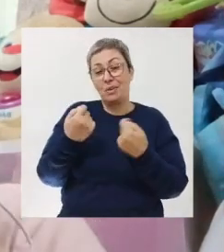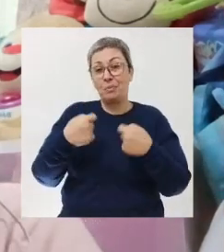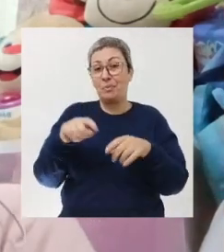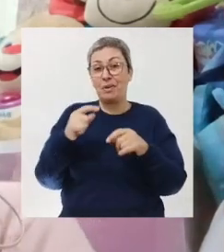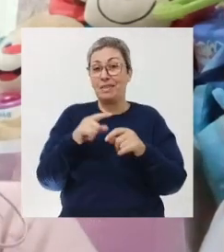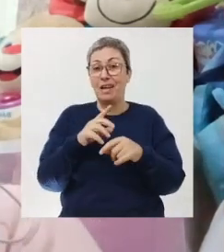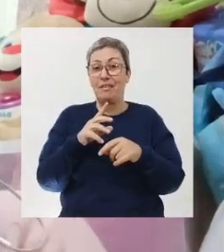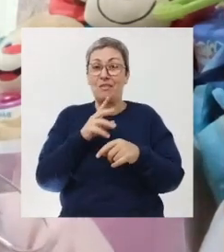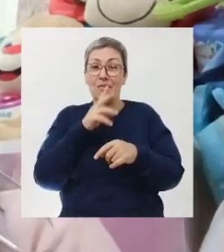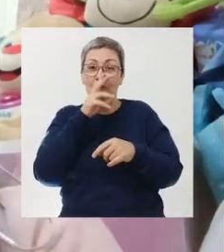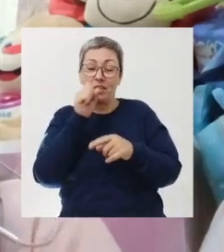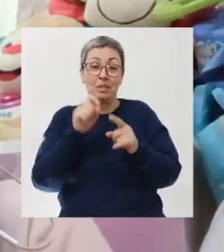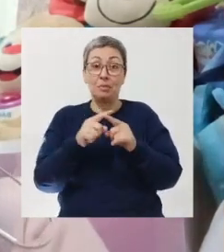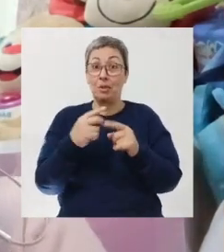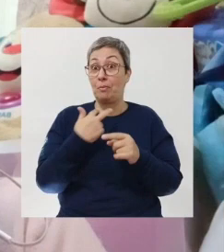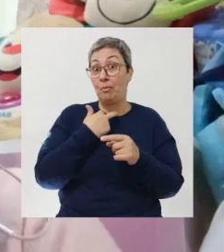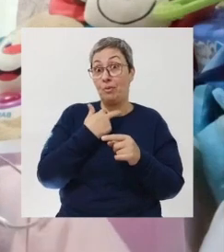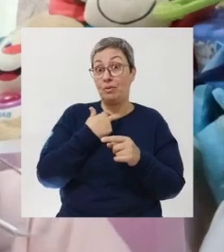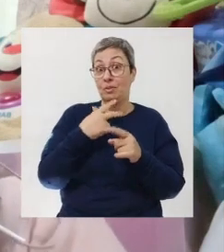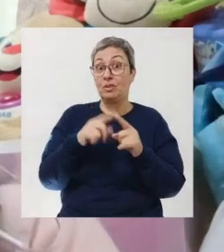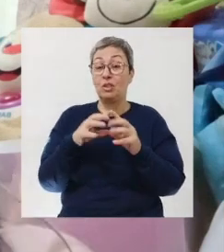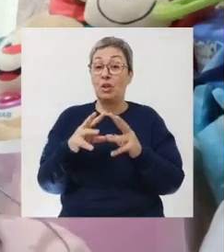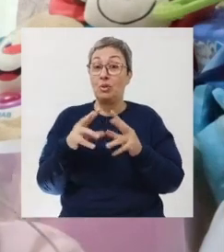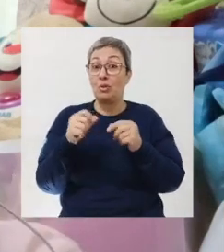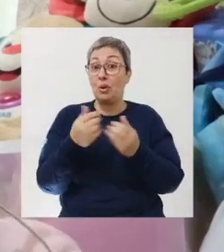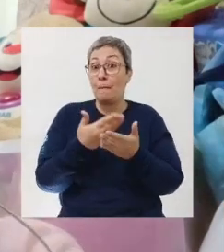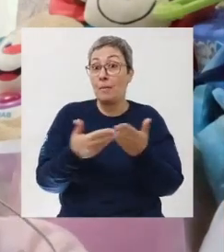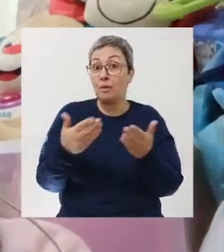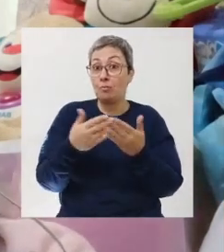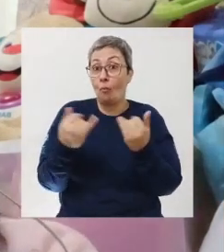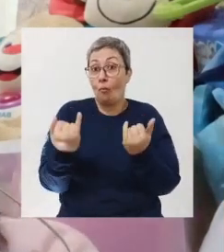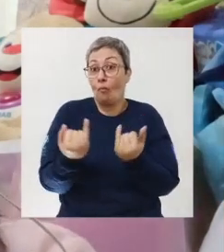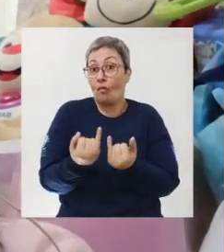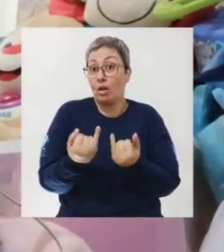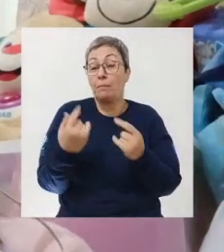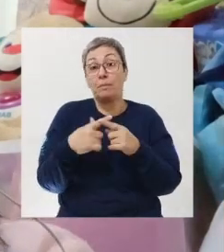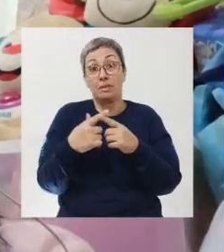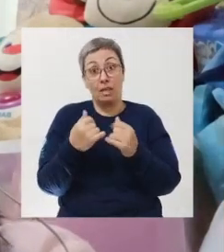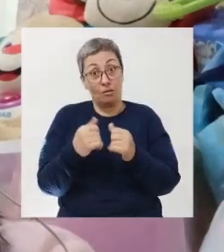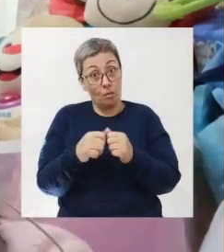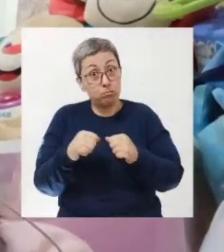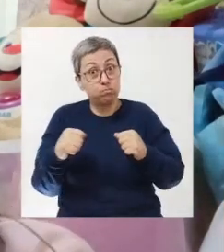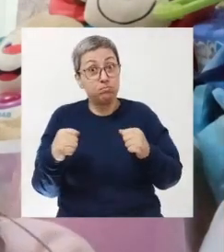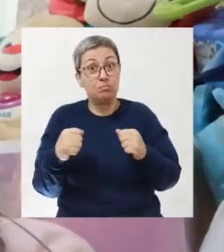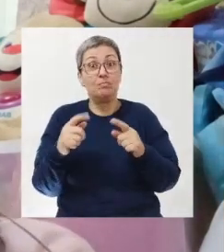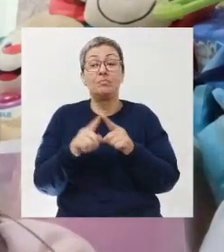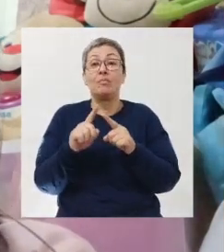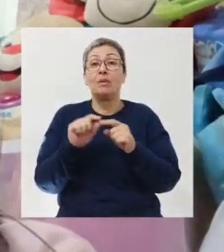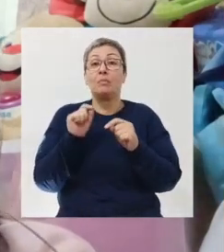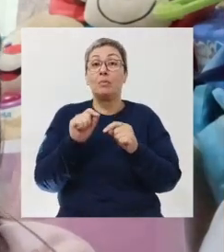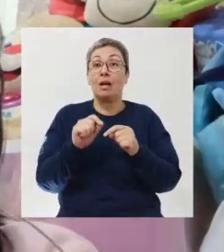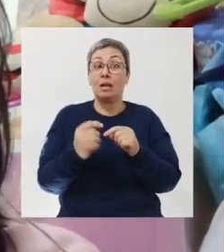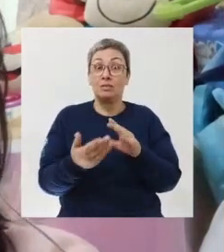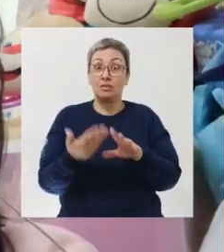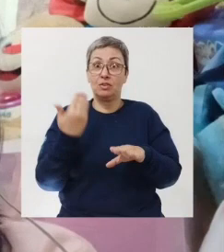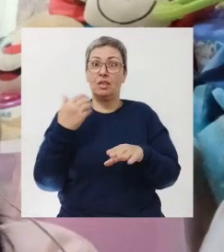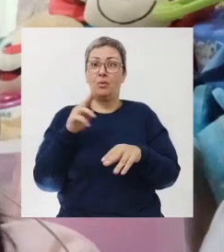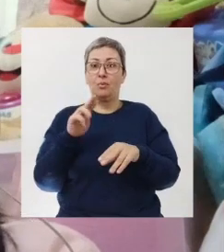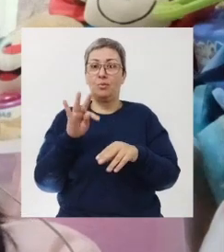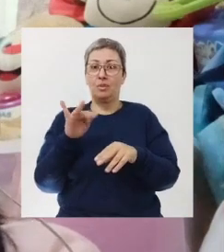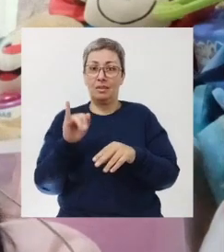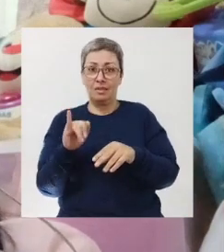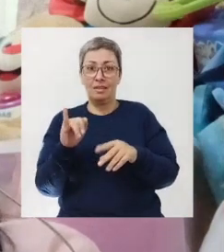leite, eles não precisavam fazer força, até não podiam fazer força, porque tudo eles perdiam peso, eles precisavam ganhar peso para sair da